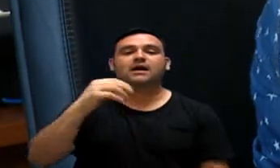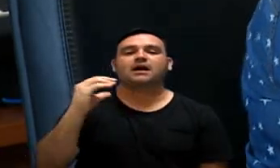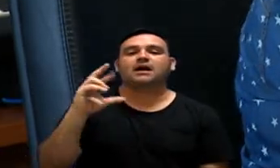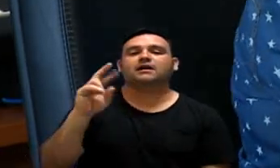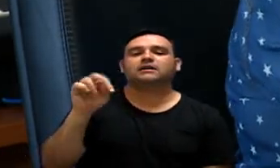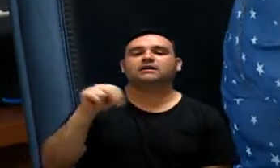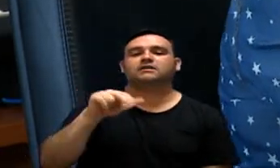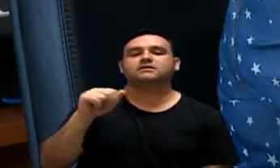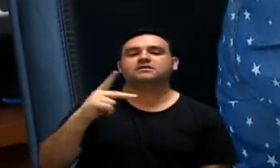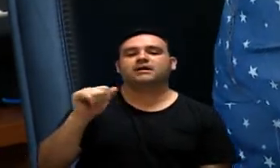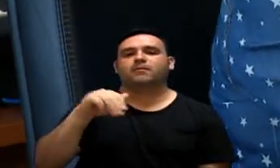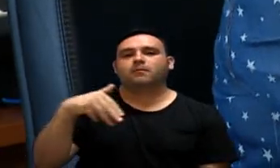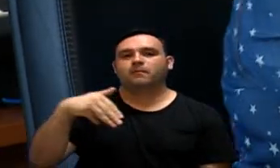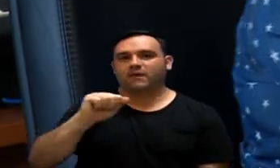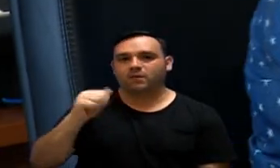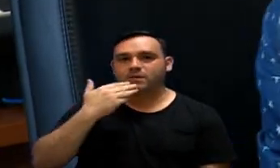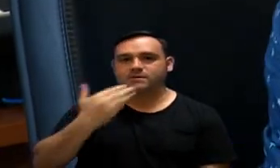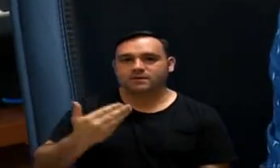Palma,